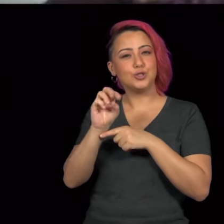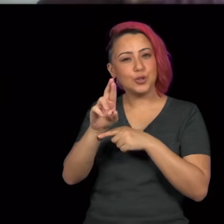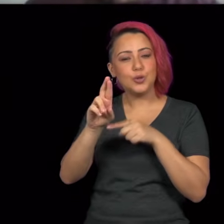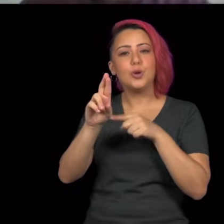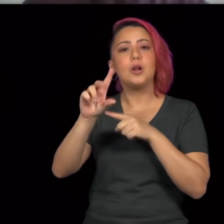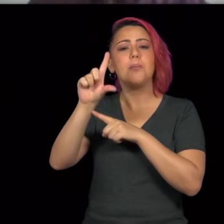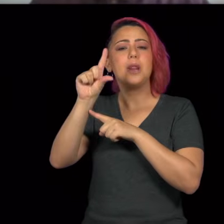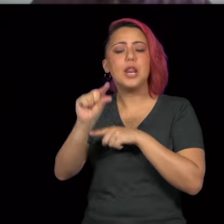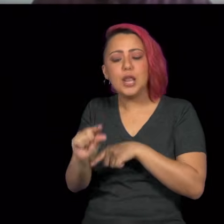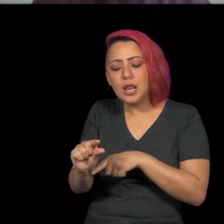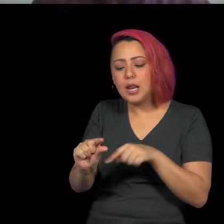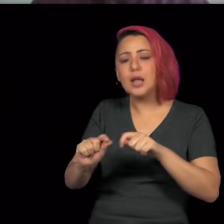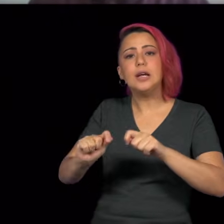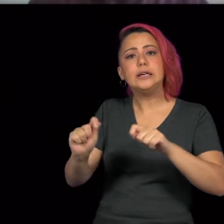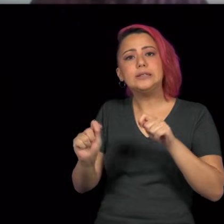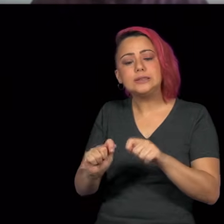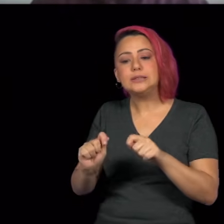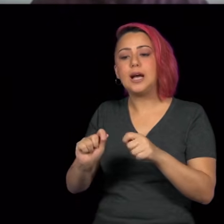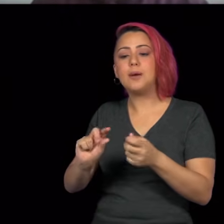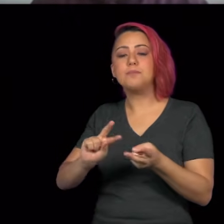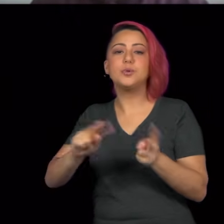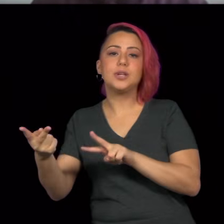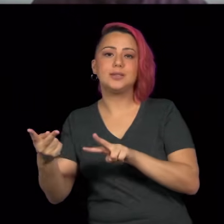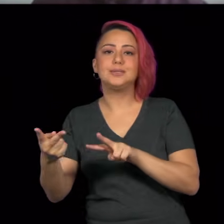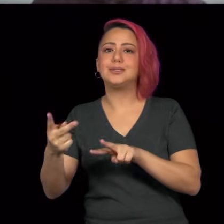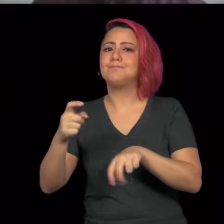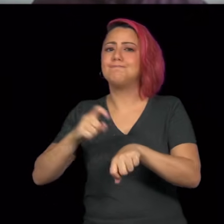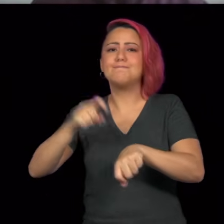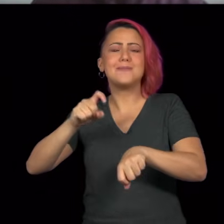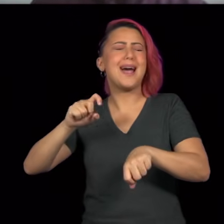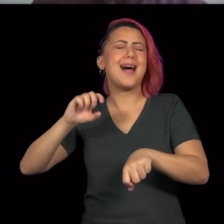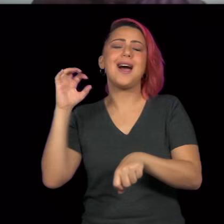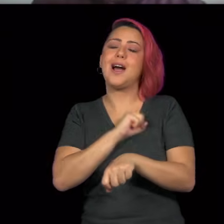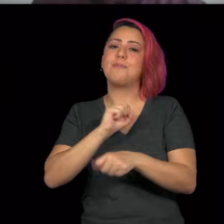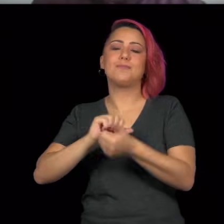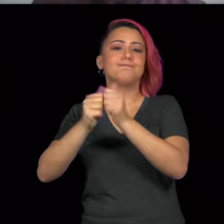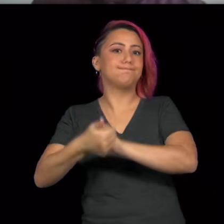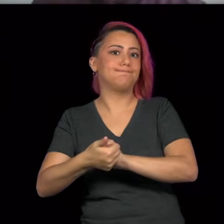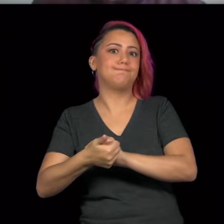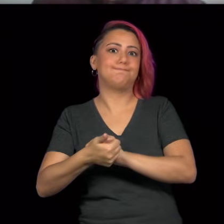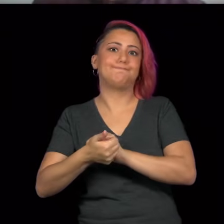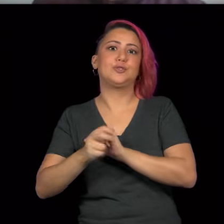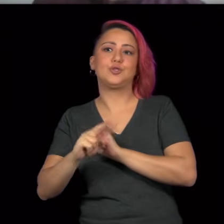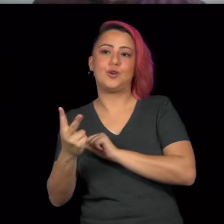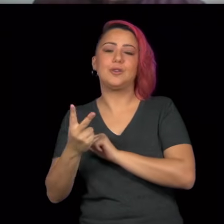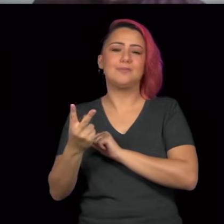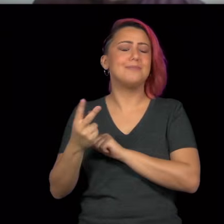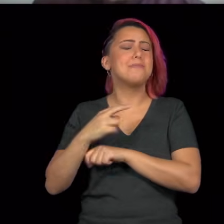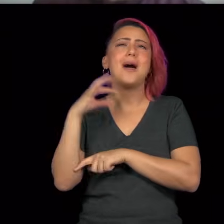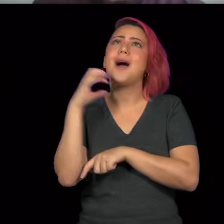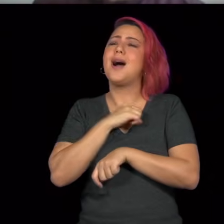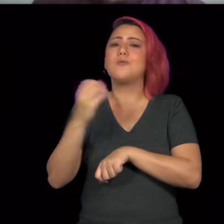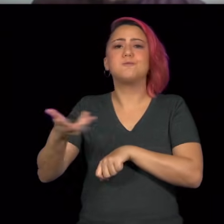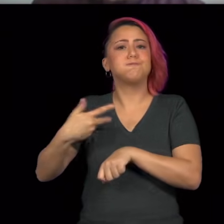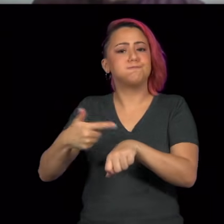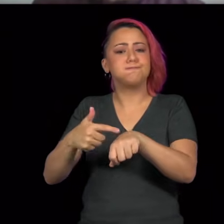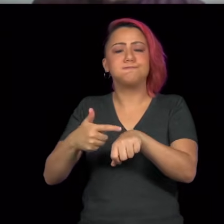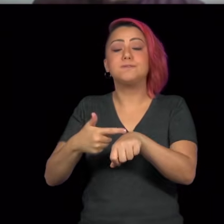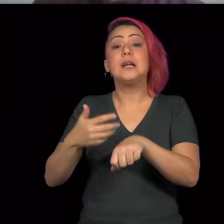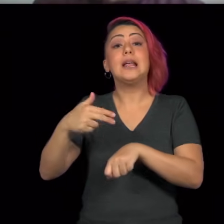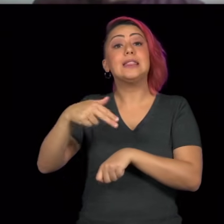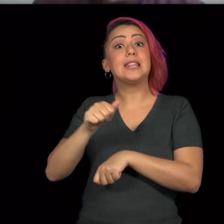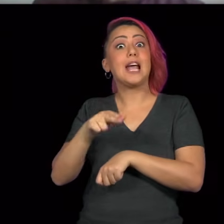são capazes de fazer uma mudança de estado em nanosegundos. Né? Então, podemos dizer que a computação de hoje, ela